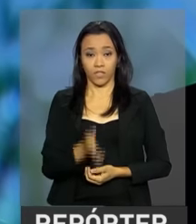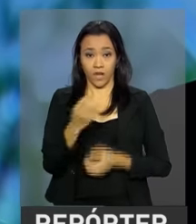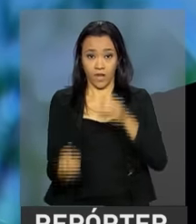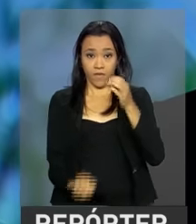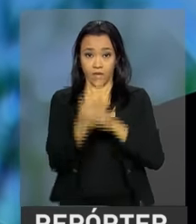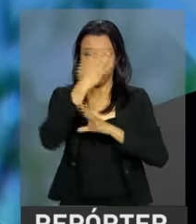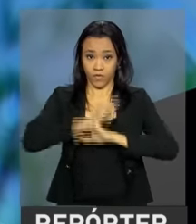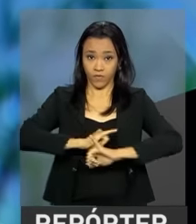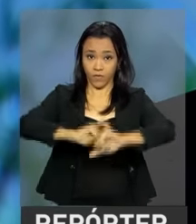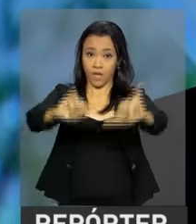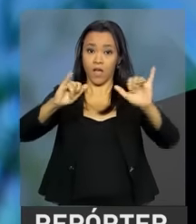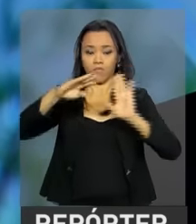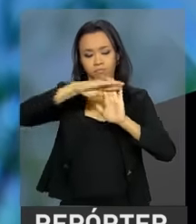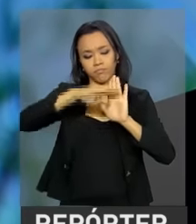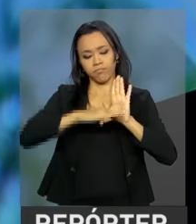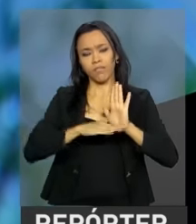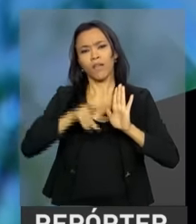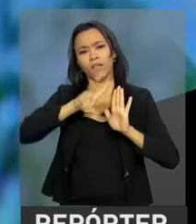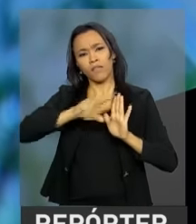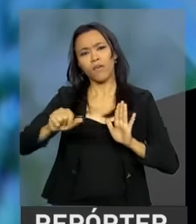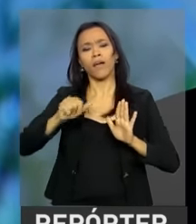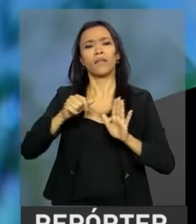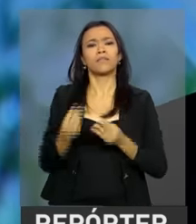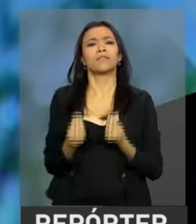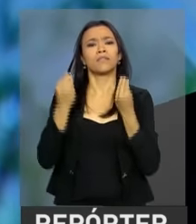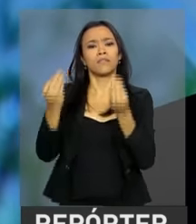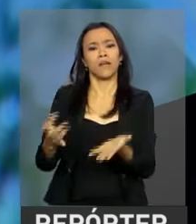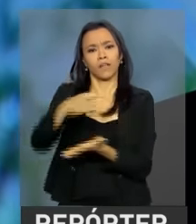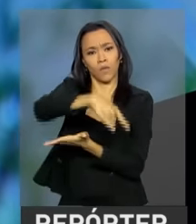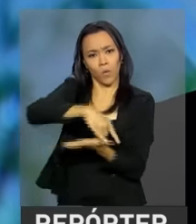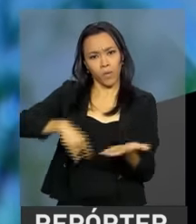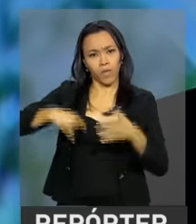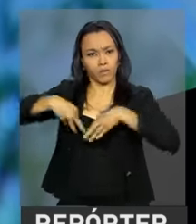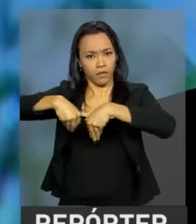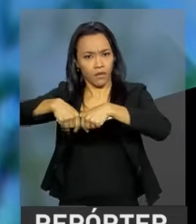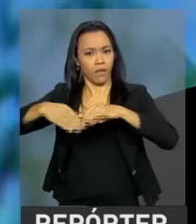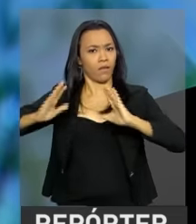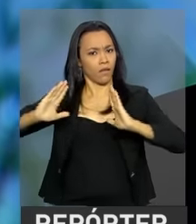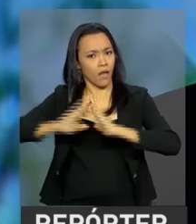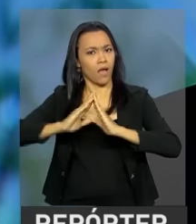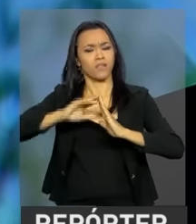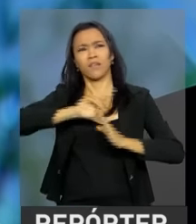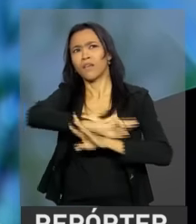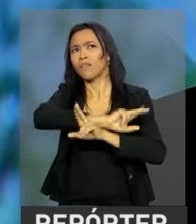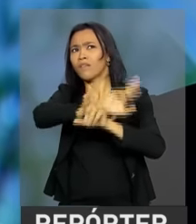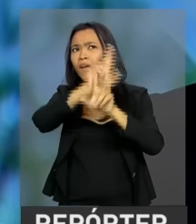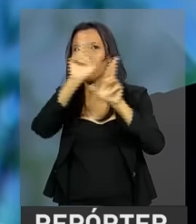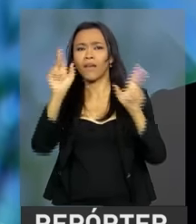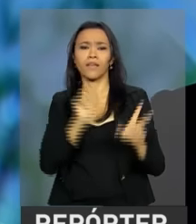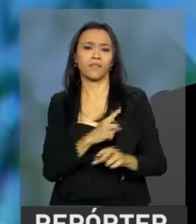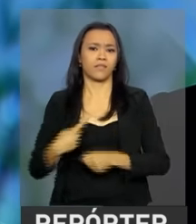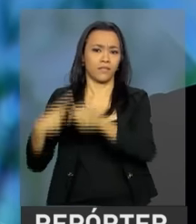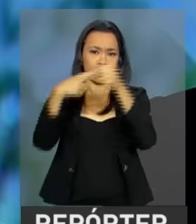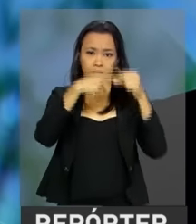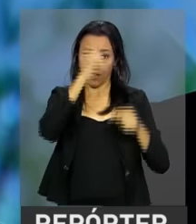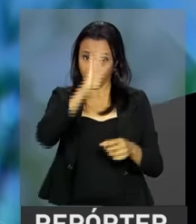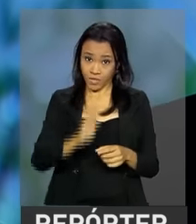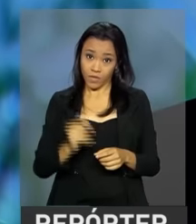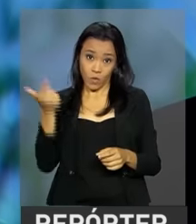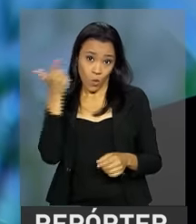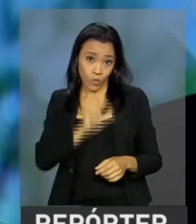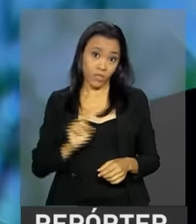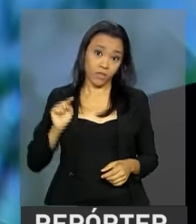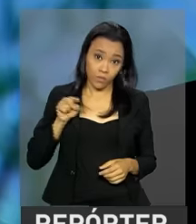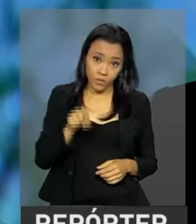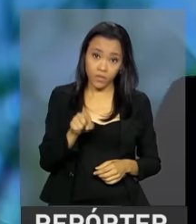vai regularizar toda e qualquer propriedade em todas as cidades brasileiras se Deus quiser nós vamos conseguir isso em primeiro lugar e conseguindo